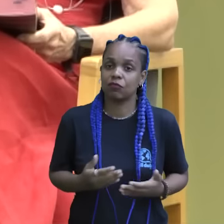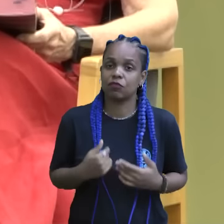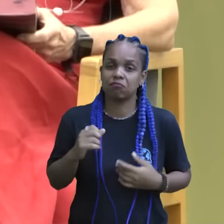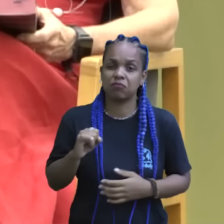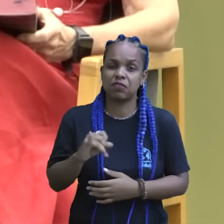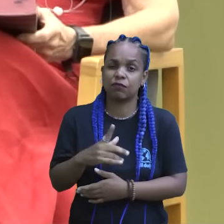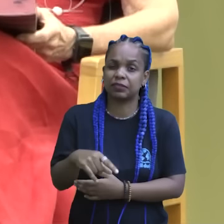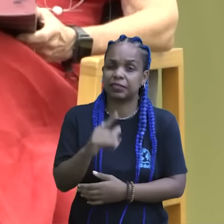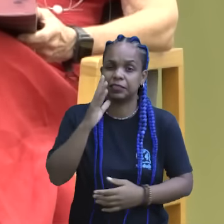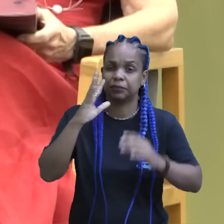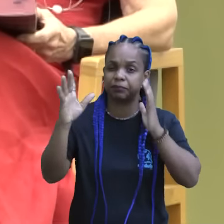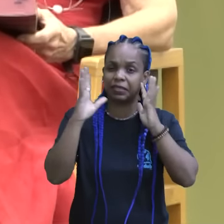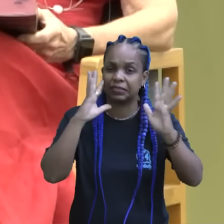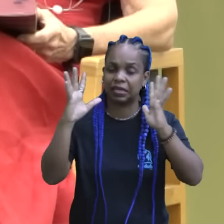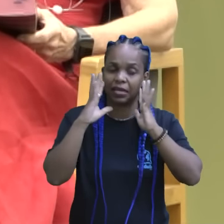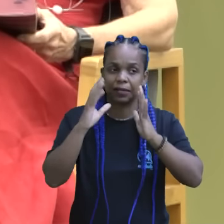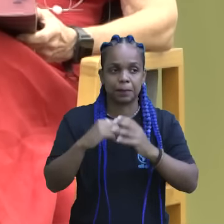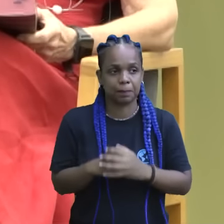Quaresma,